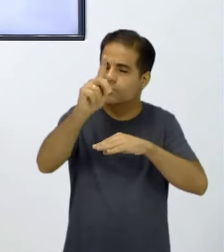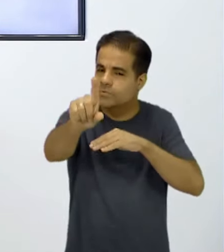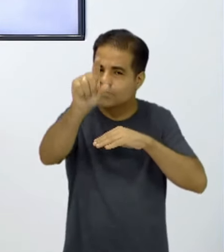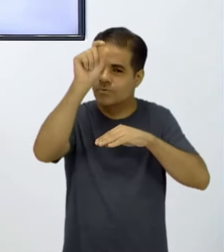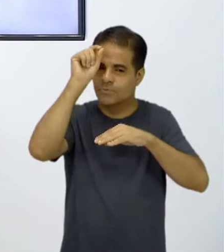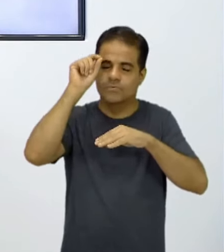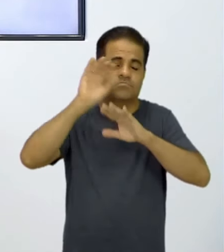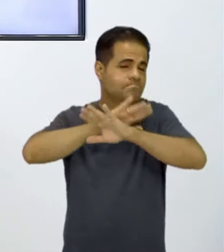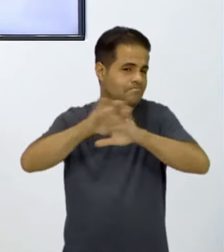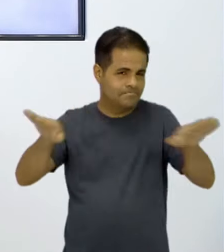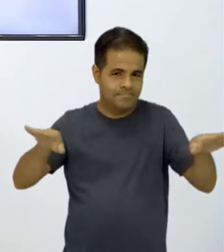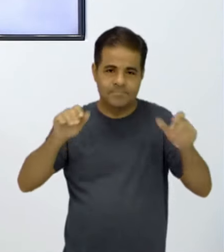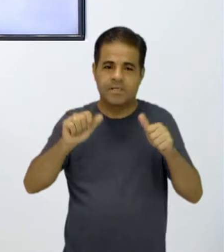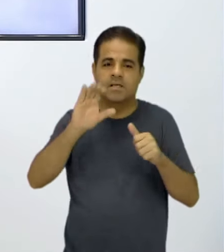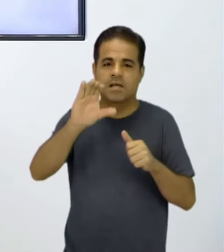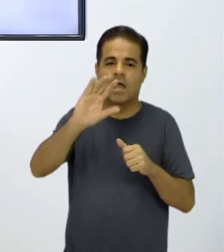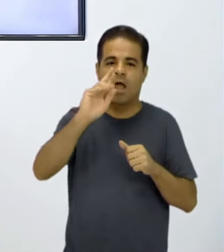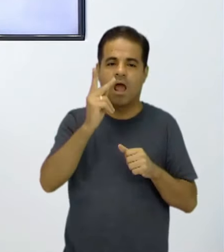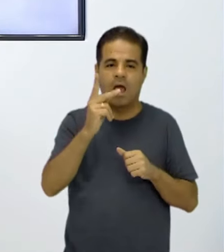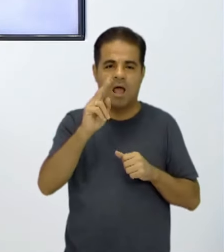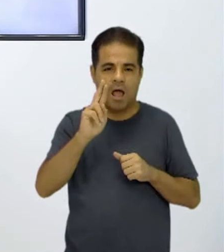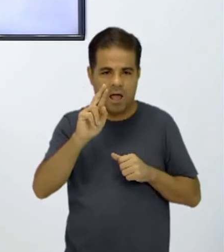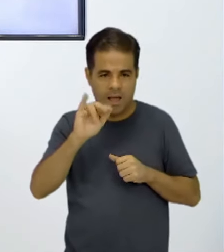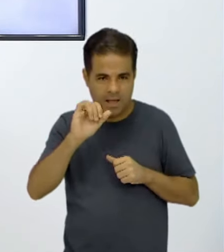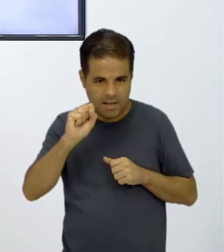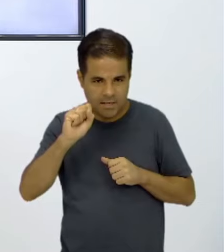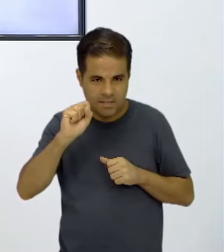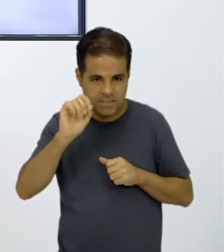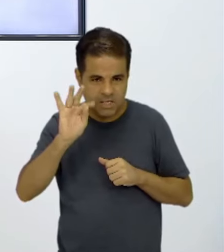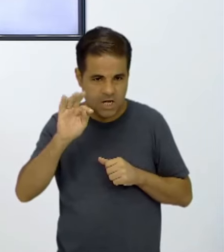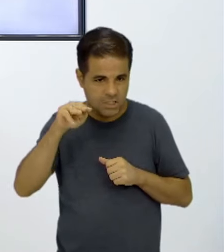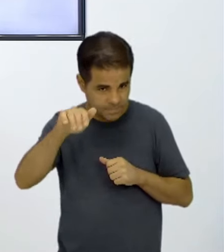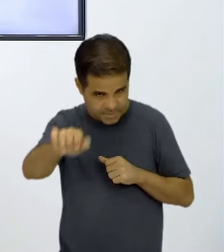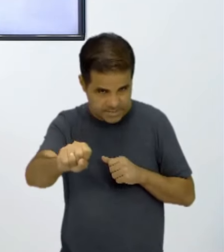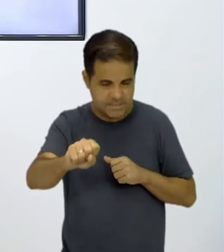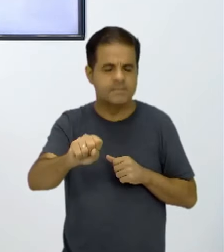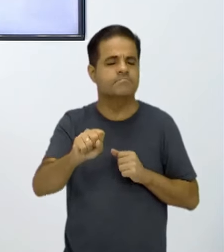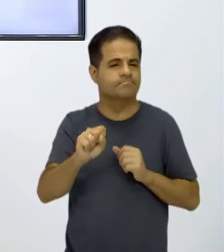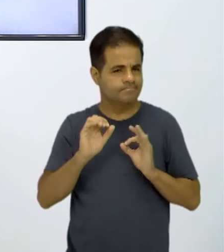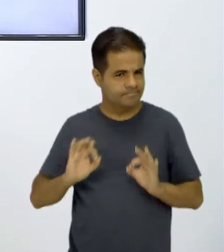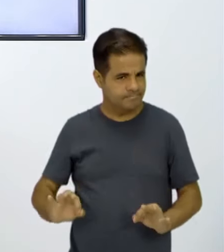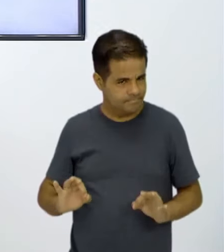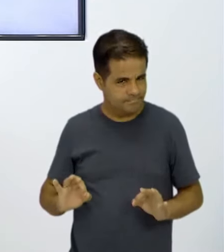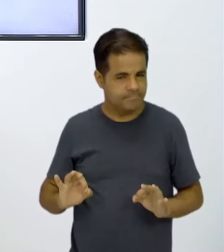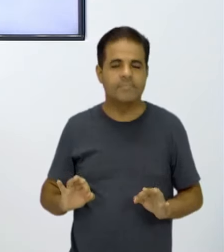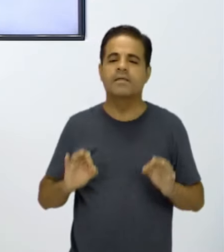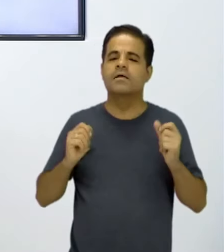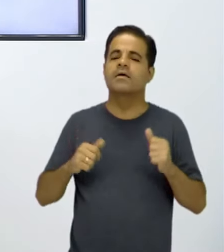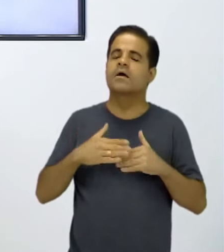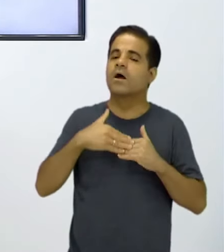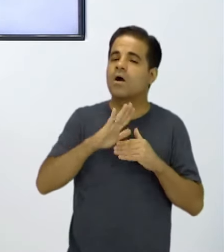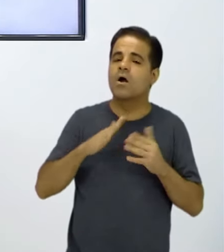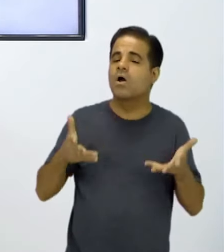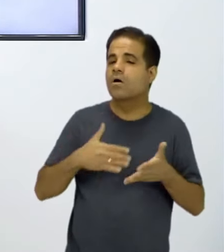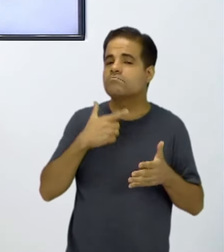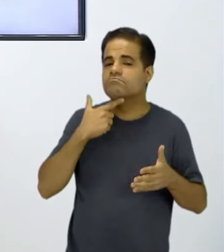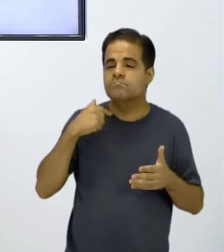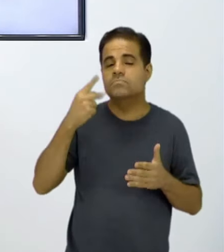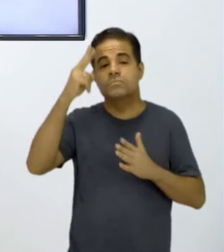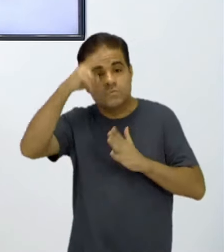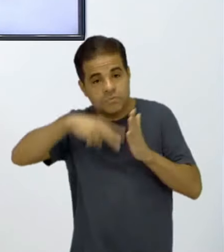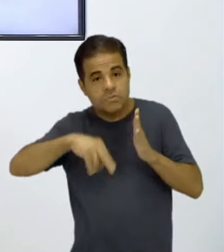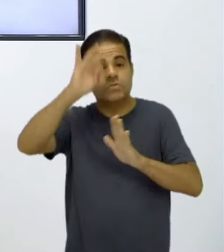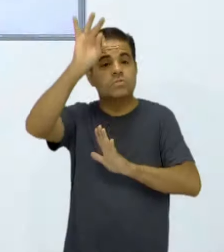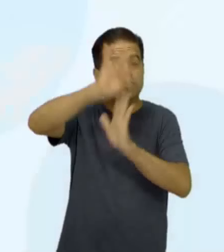a sua opção tão Christmas por enquanto ganhou nessa primeira parte da enquete vai E agora o que que a gente vai fazer nós vamos